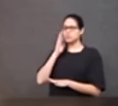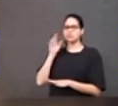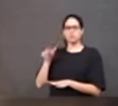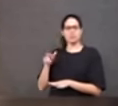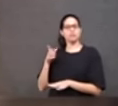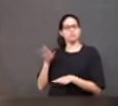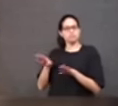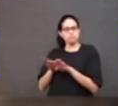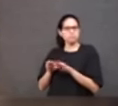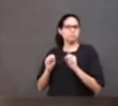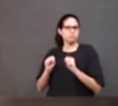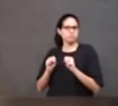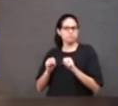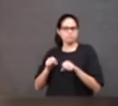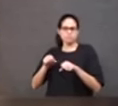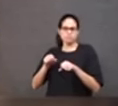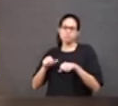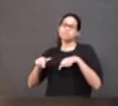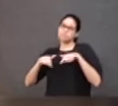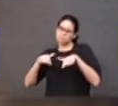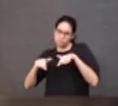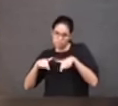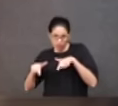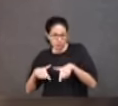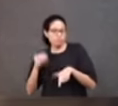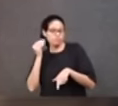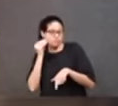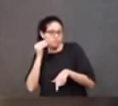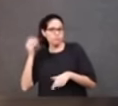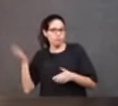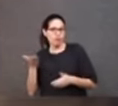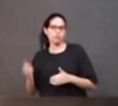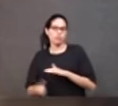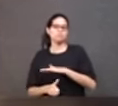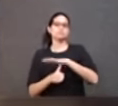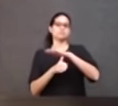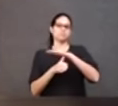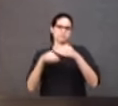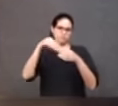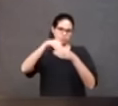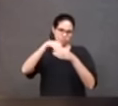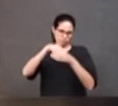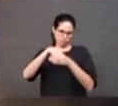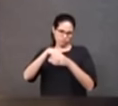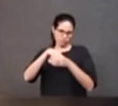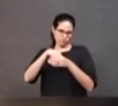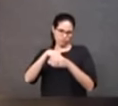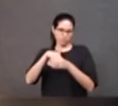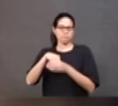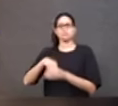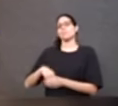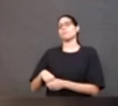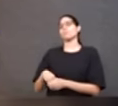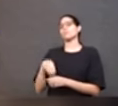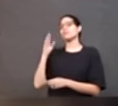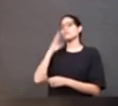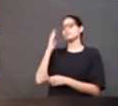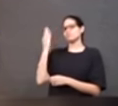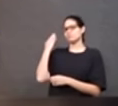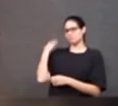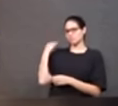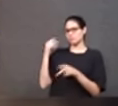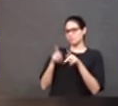para participar nesta eleição para reitor. Você sabe que quando esta gestão iniciou o mandato em